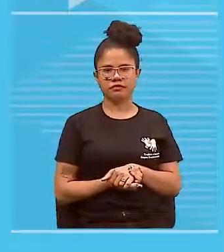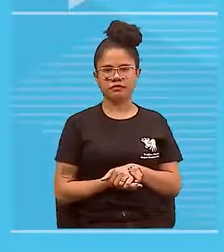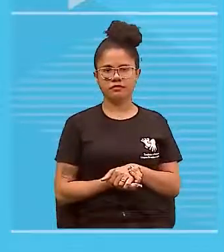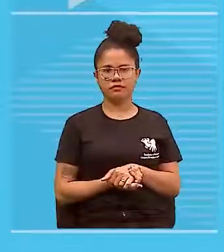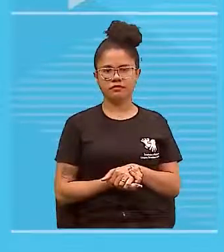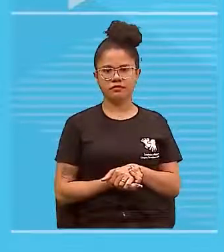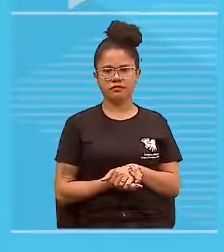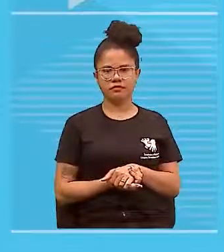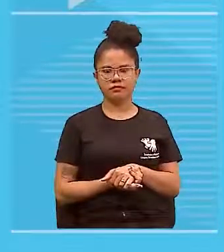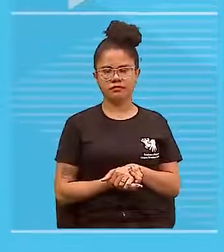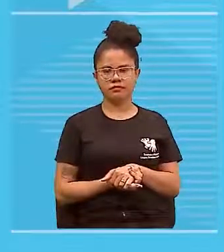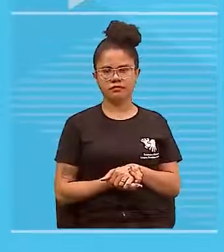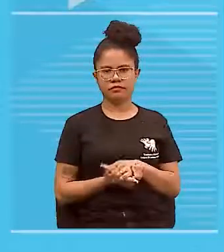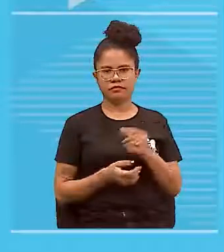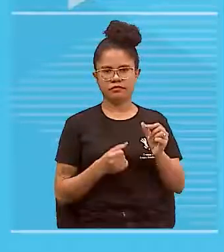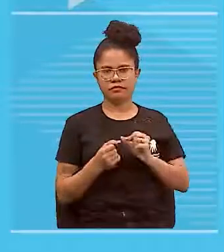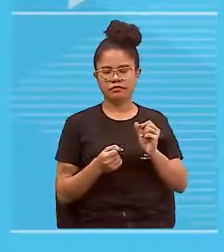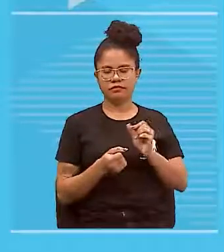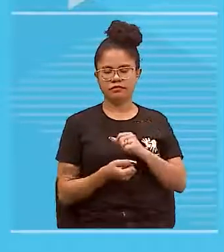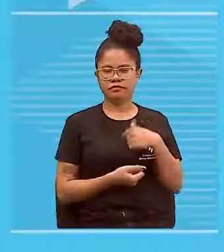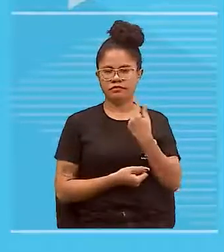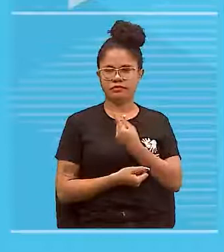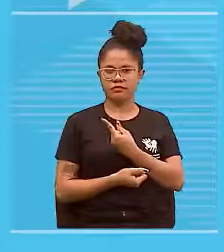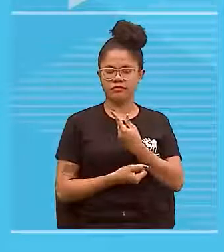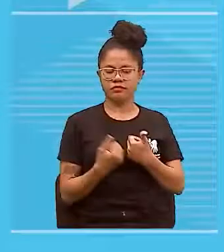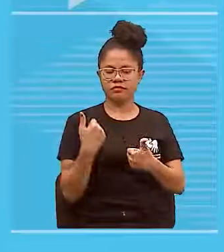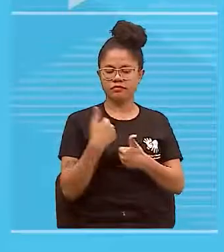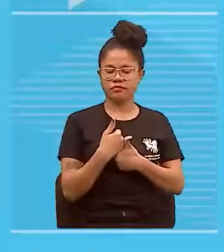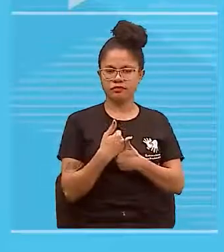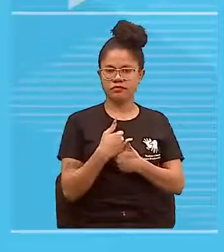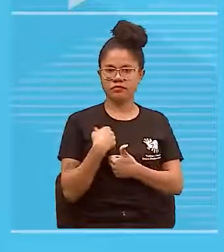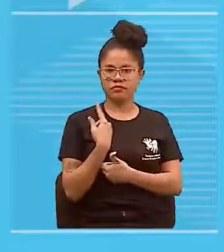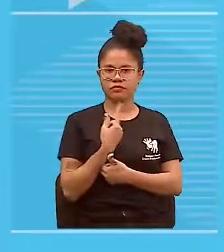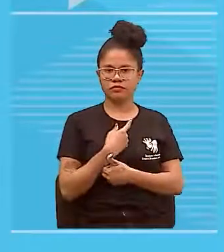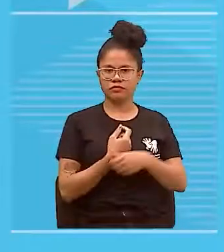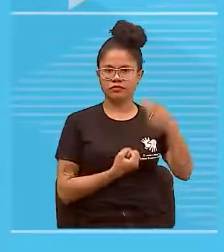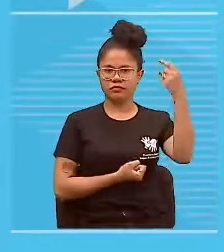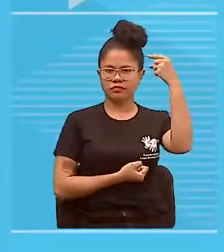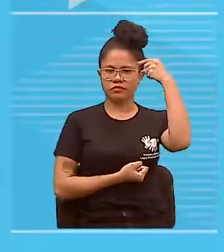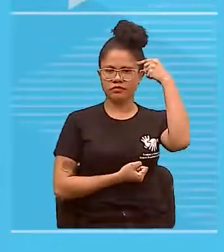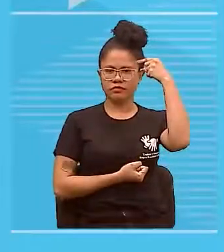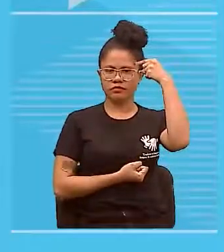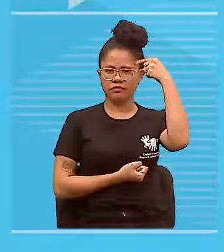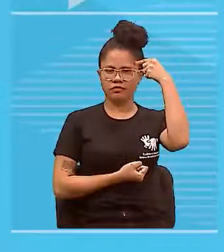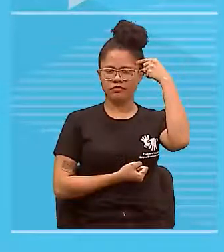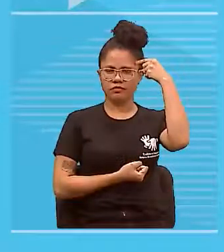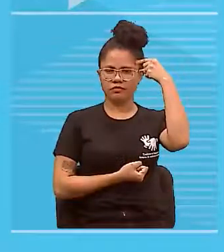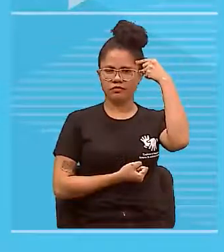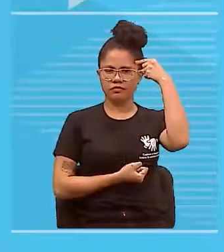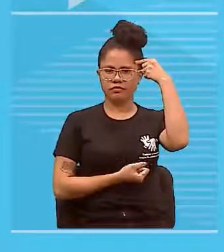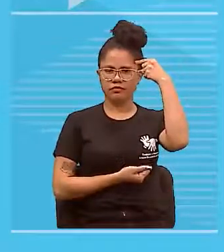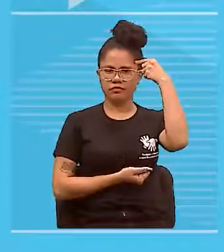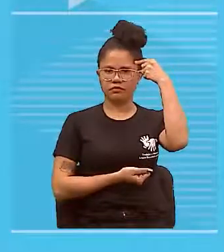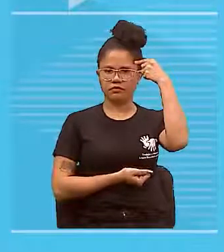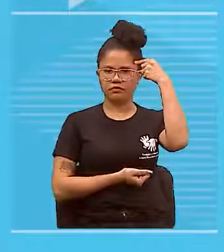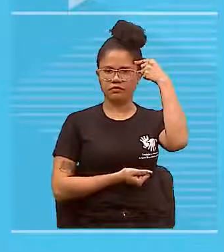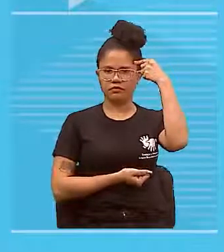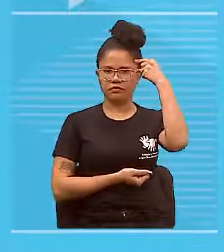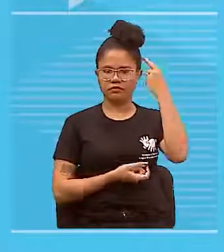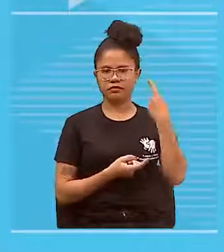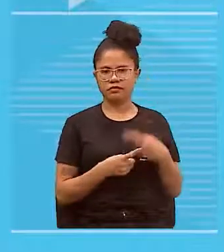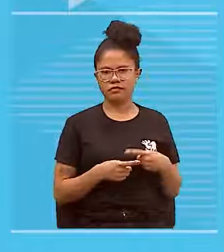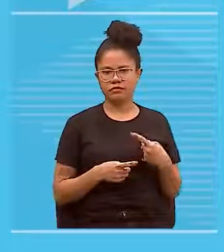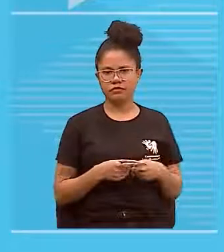tire da gente a capacidade de pensar de raciocinar tá porque